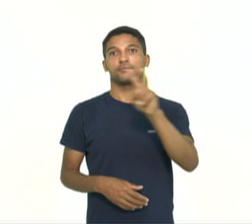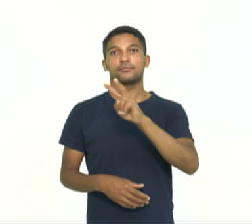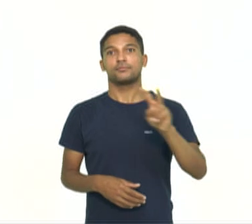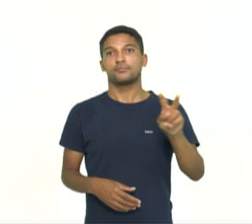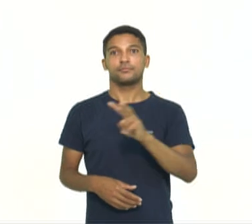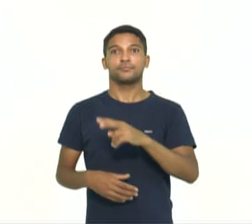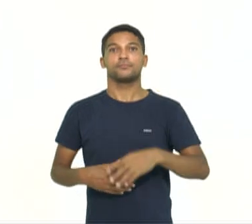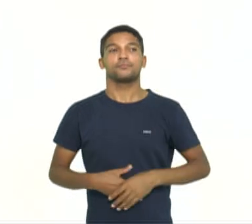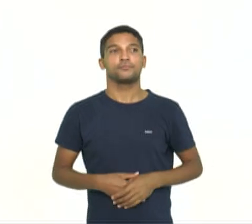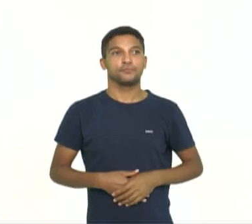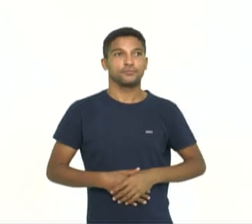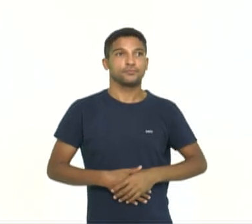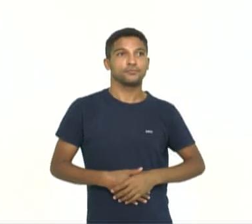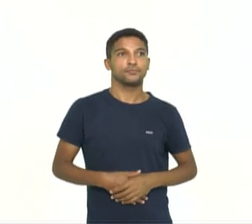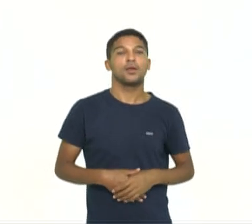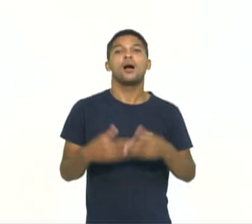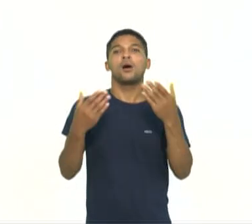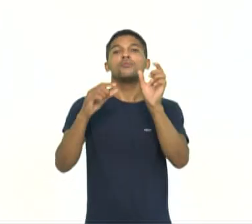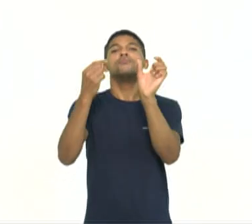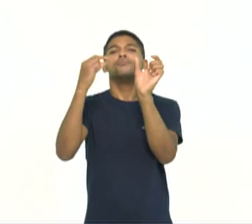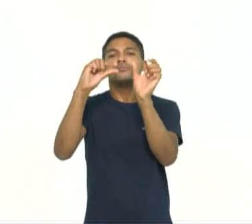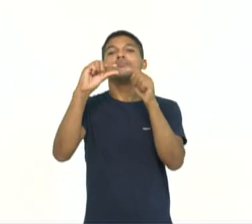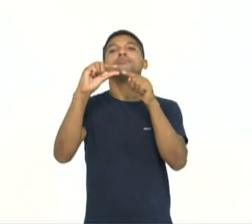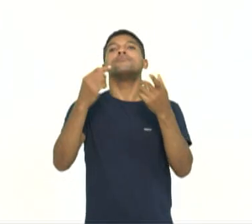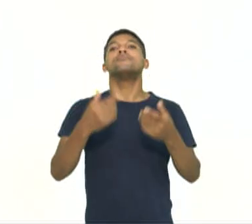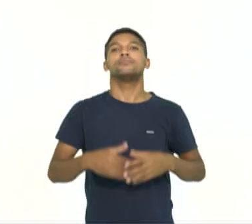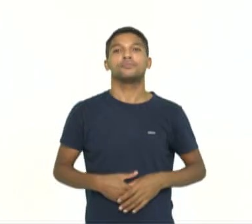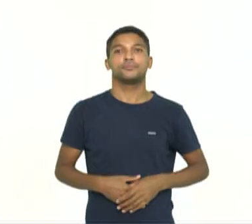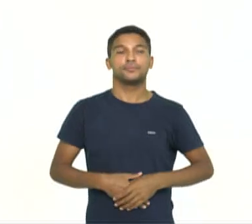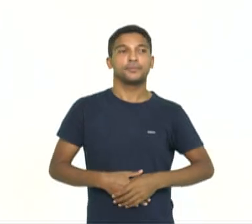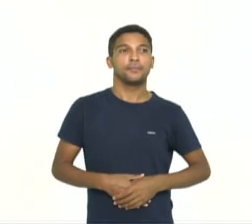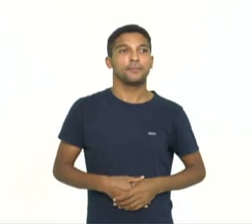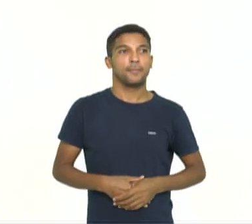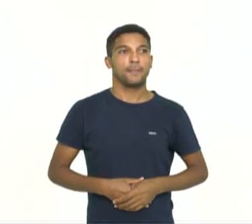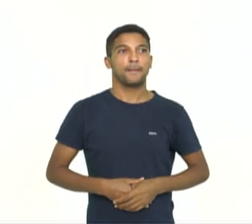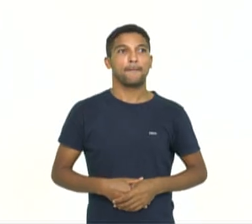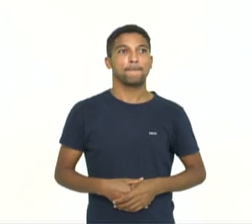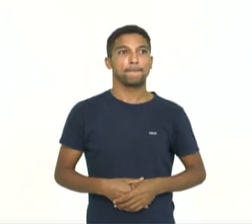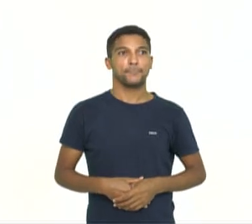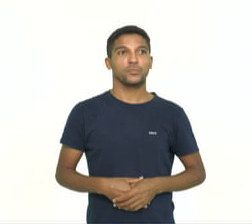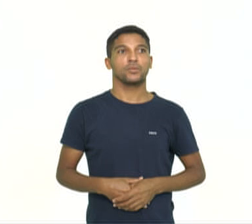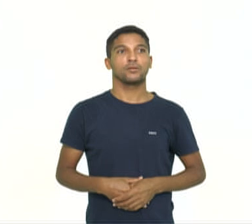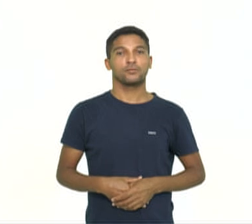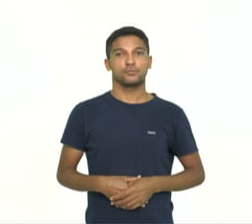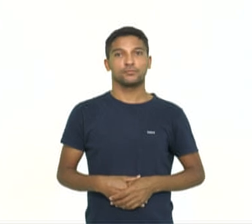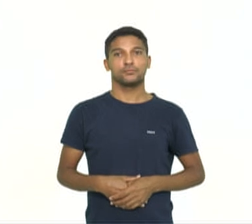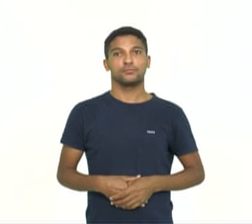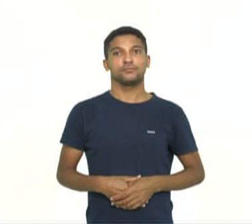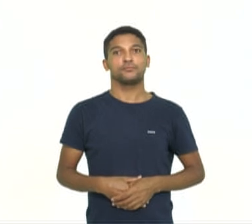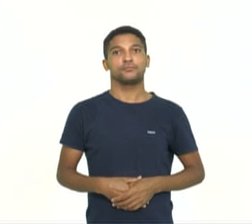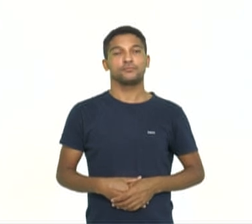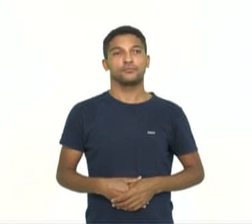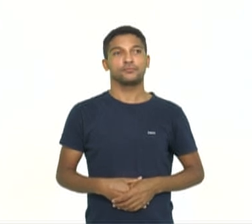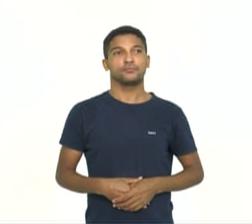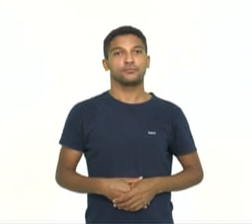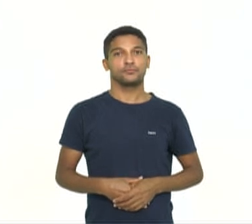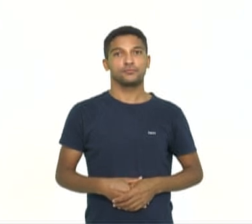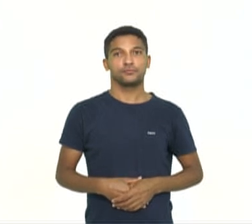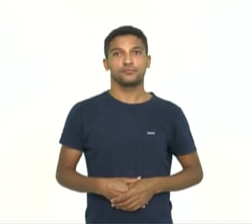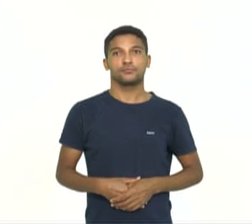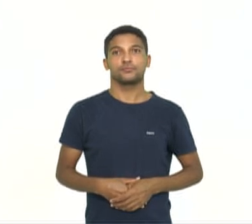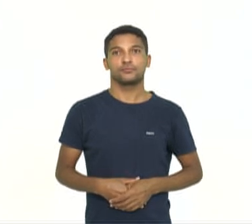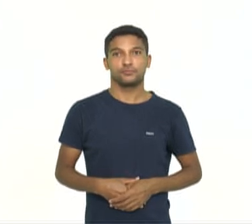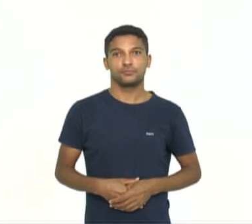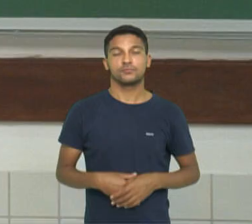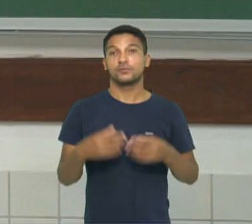casa e farei faxina. Além disso, não só assistirei às aulas, mas também farei os exercícios.